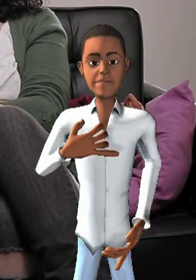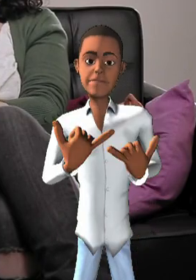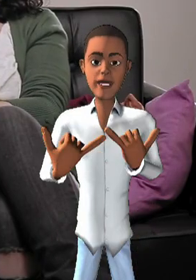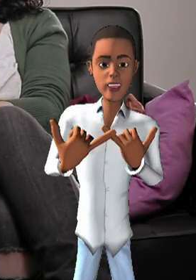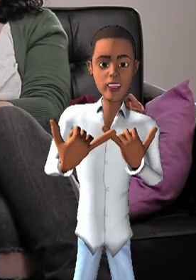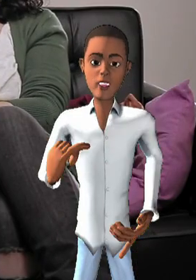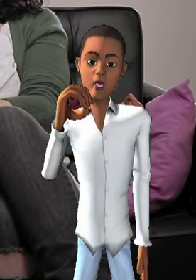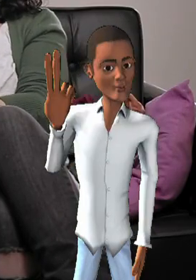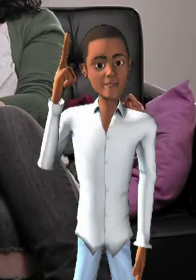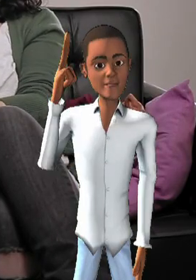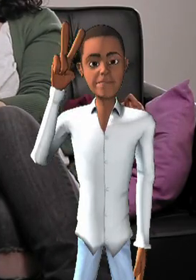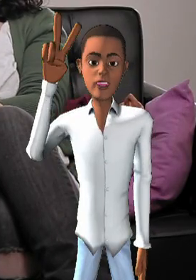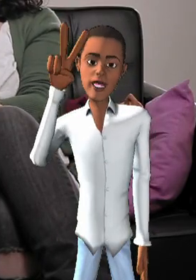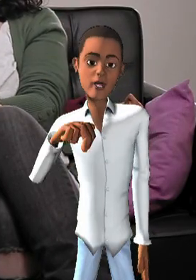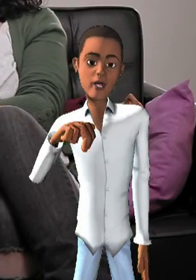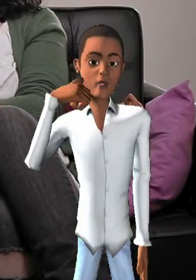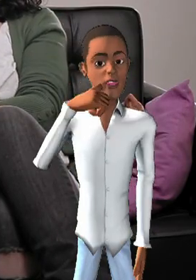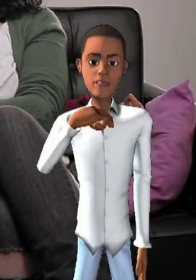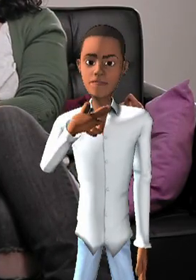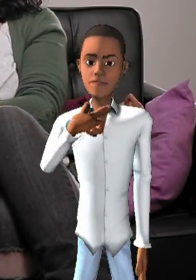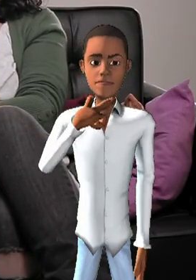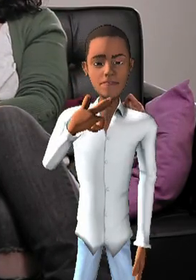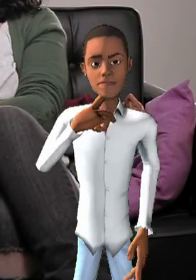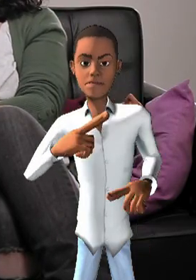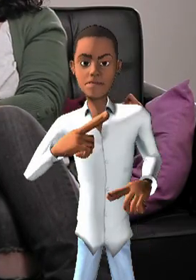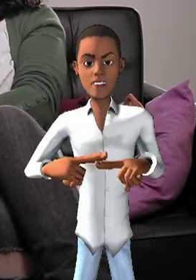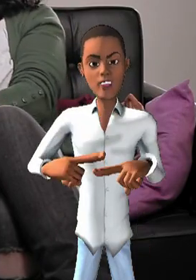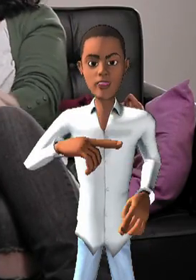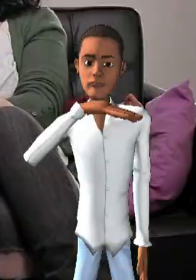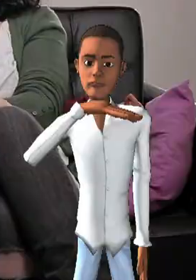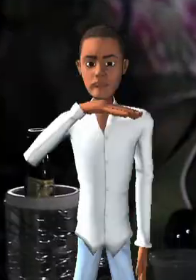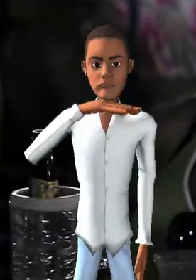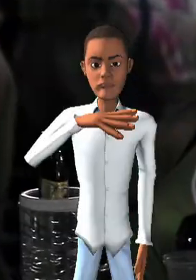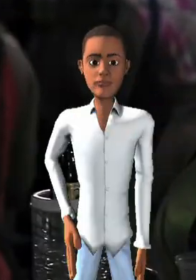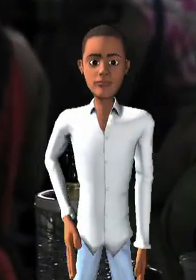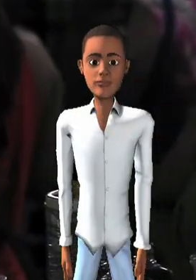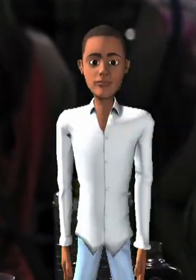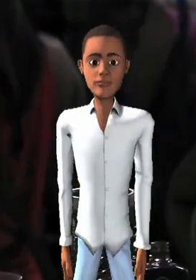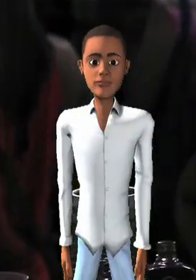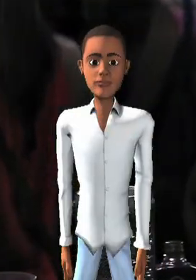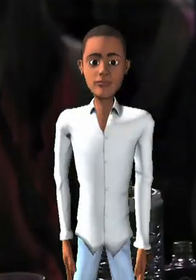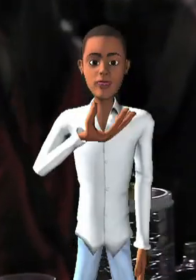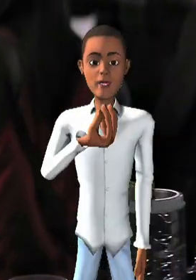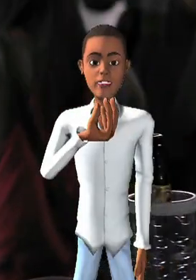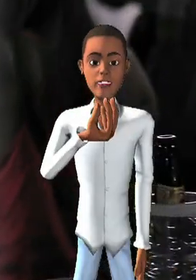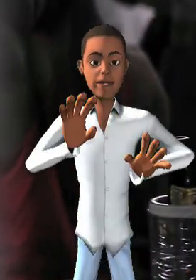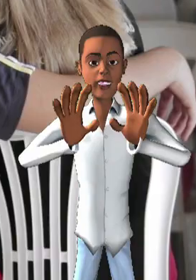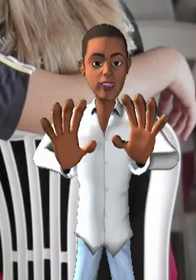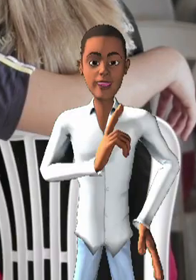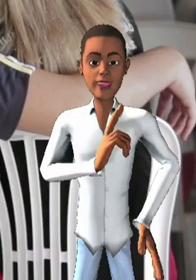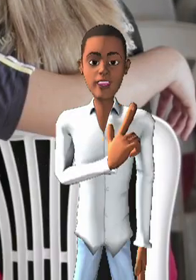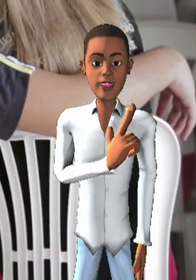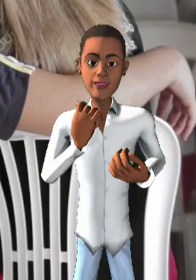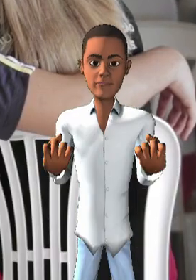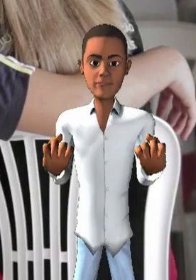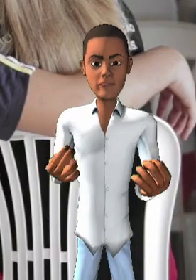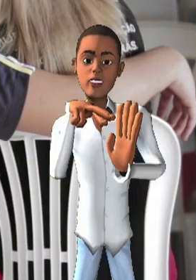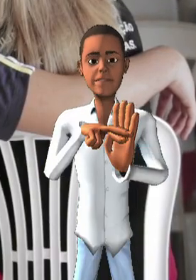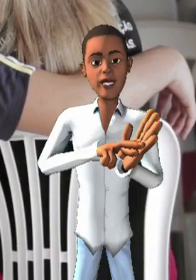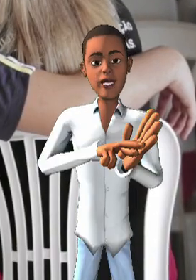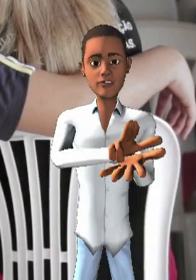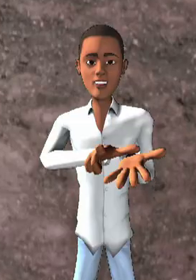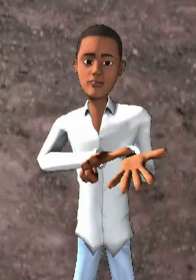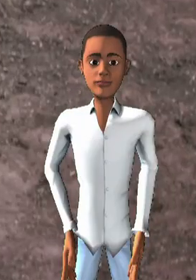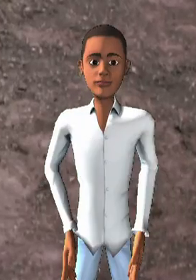pode ter nenhuma característica que remeta a algo de feminino, porque isso é muito ruim. E o que é ser homem está cheio de cargas e está cheio